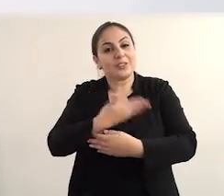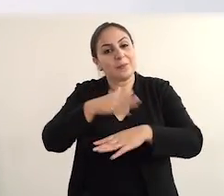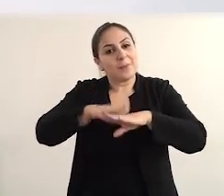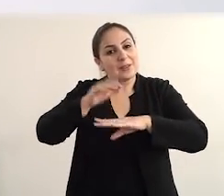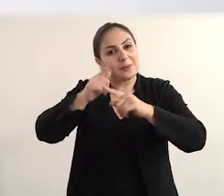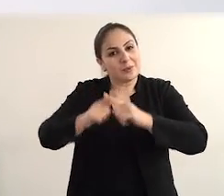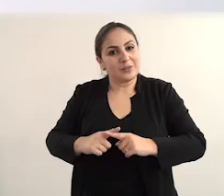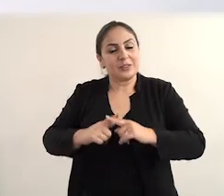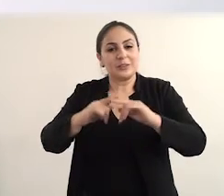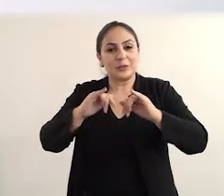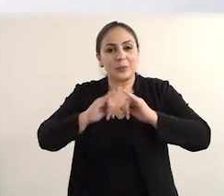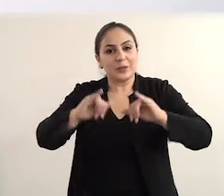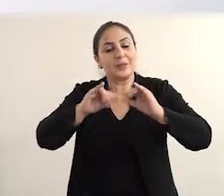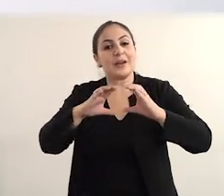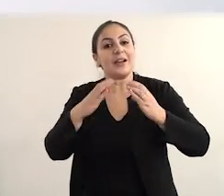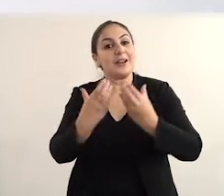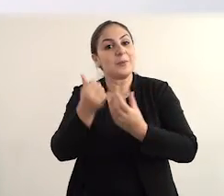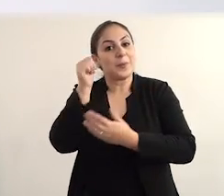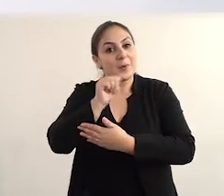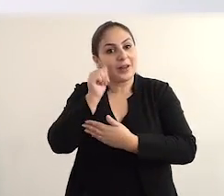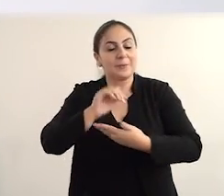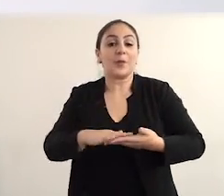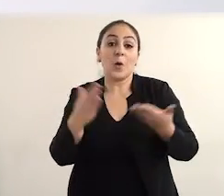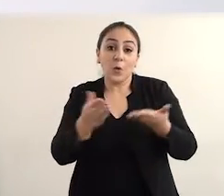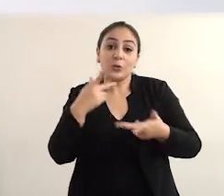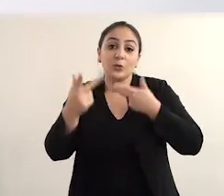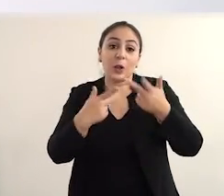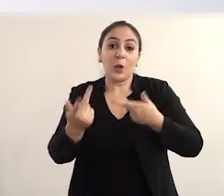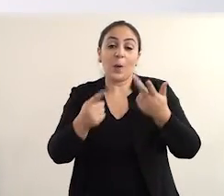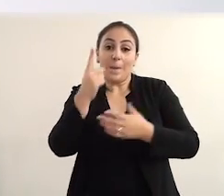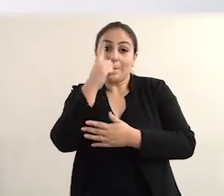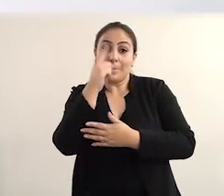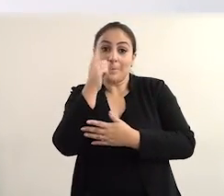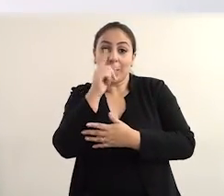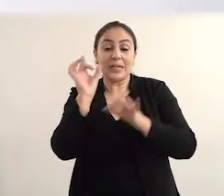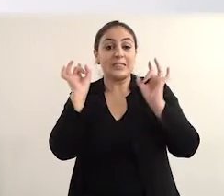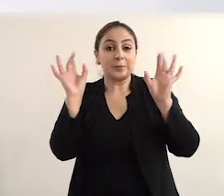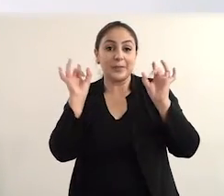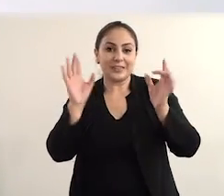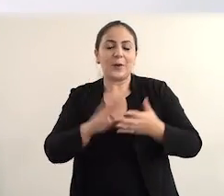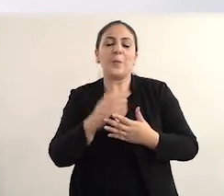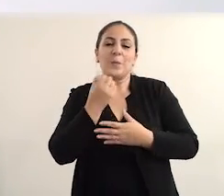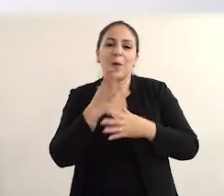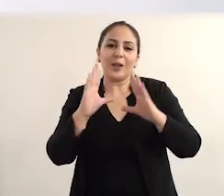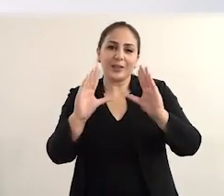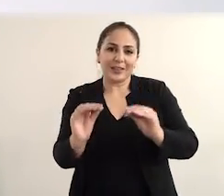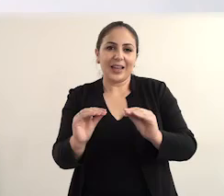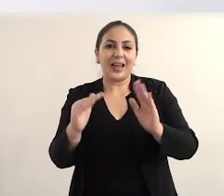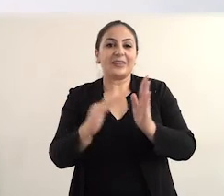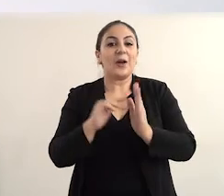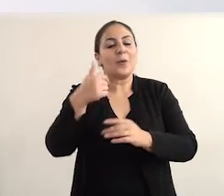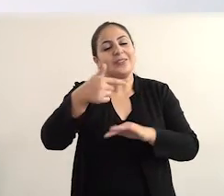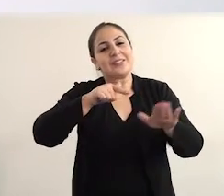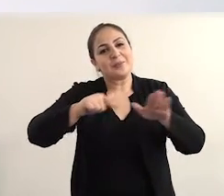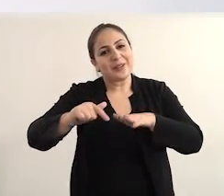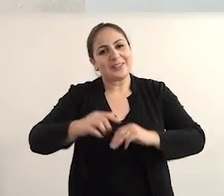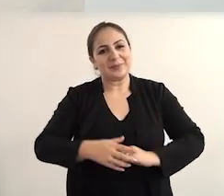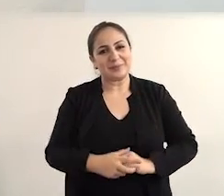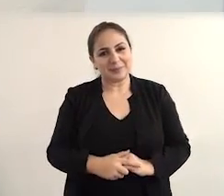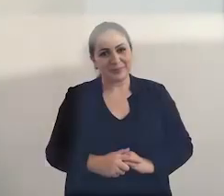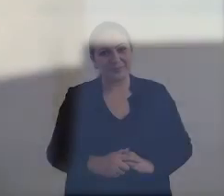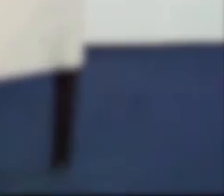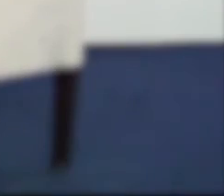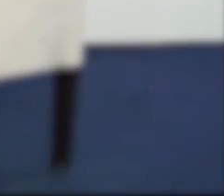uma edição do programa Câmara Mulher, que hoje falou sobre as mães especiais. Uma boa noite e até a próxima semana.